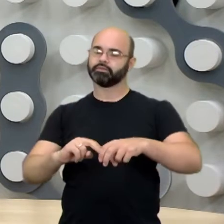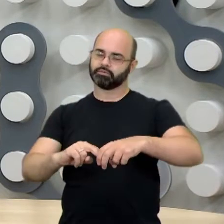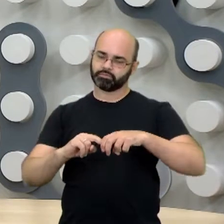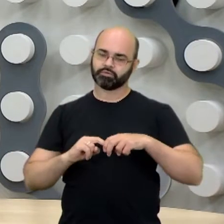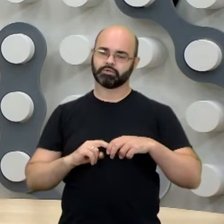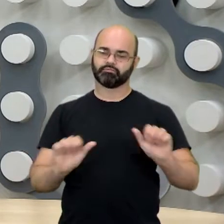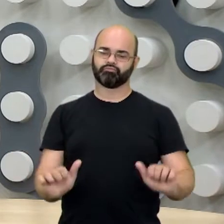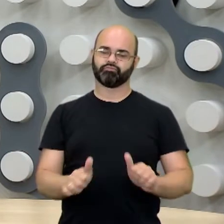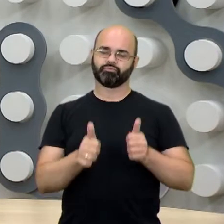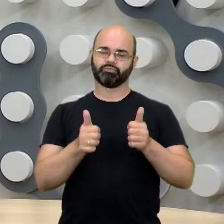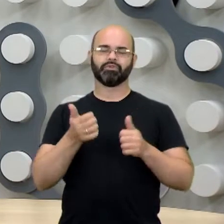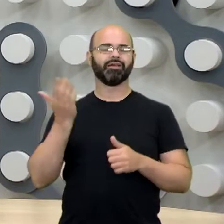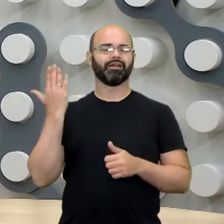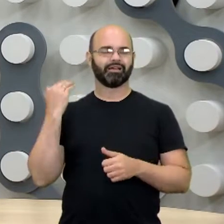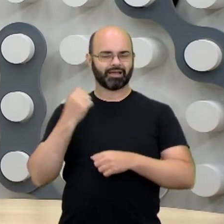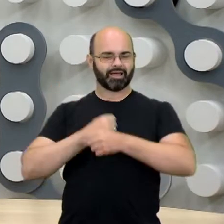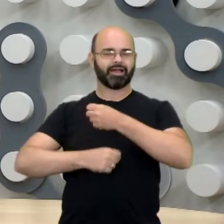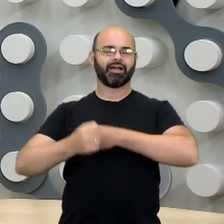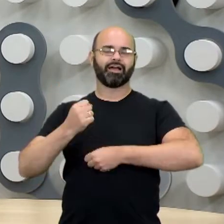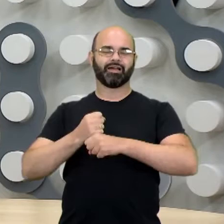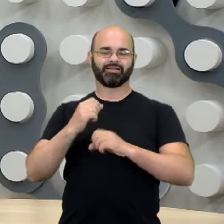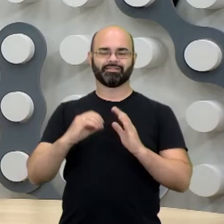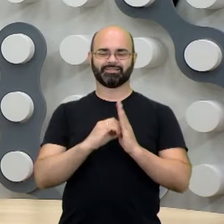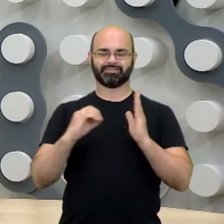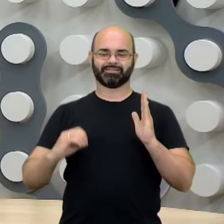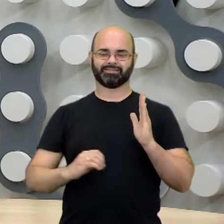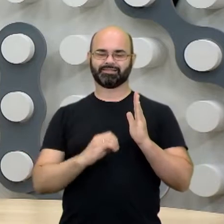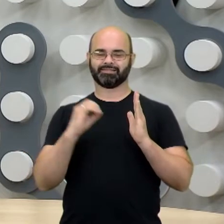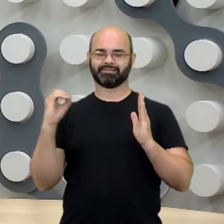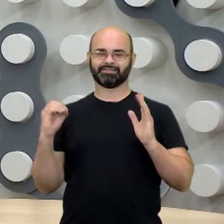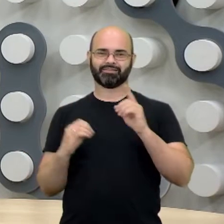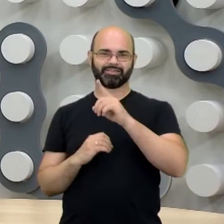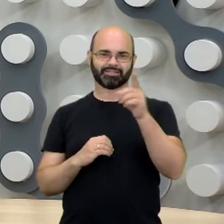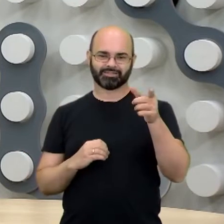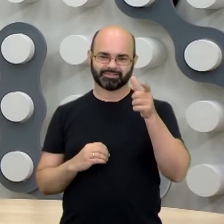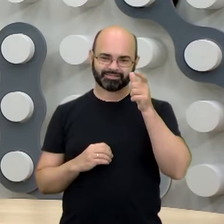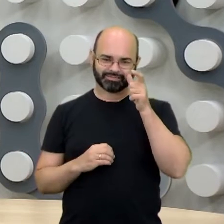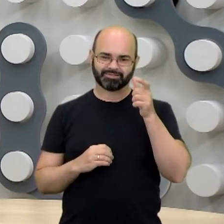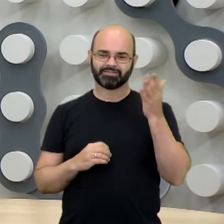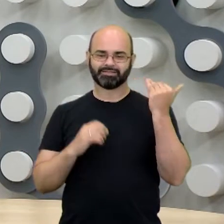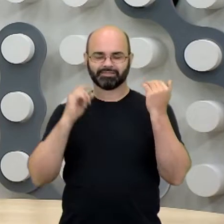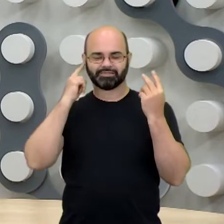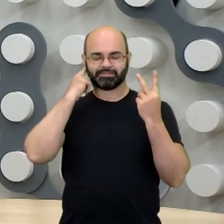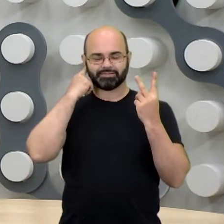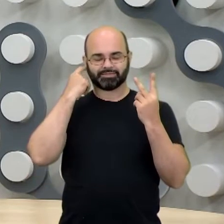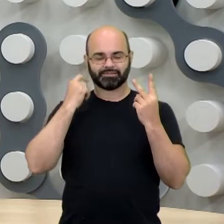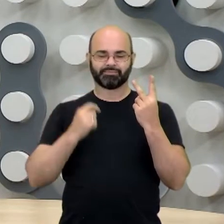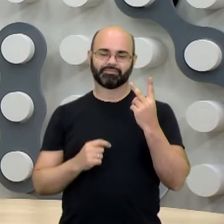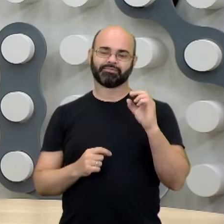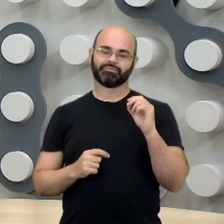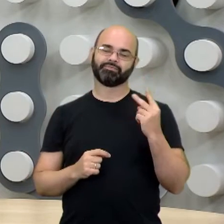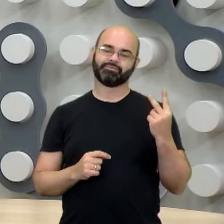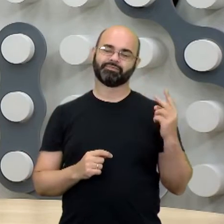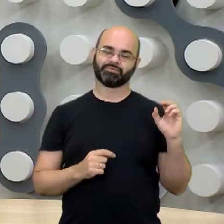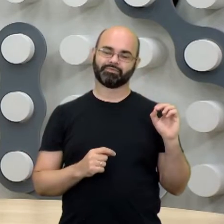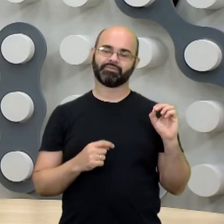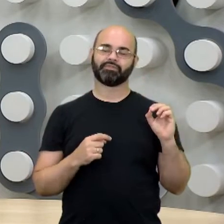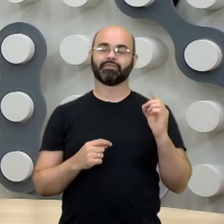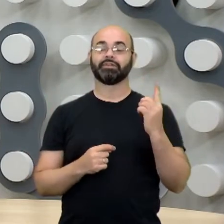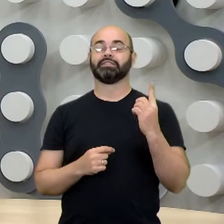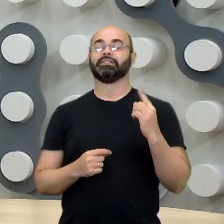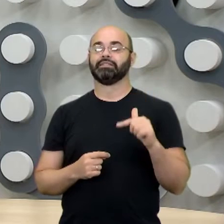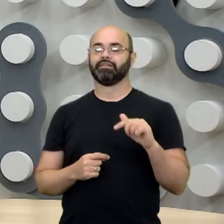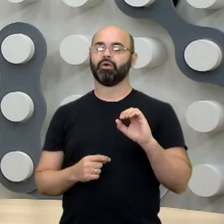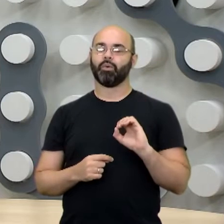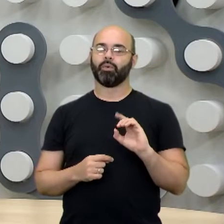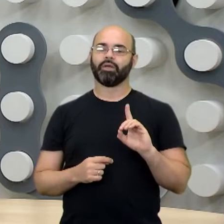para quem acompanhou o Centro de Mídias aí, né? E também em 2020, né? A gente passava muito aí os 17 ODS, né?